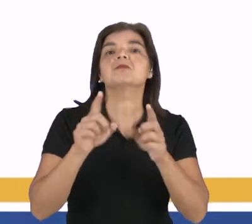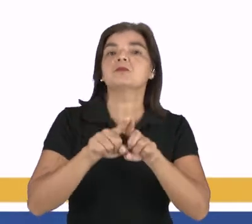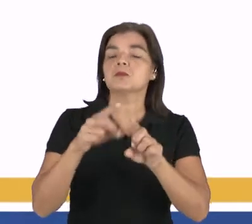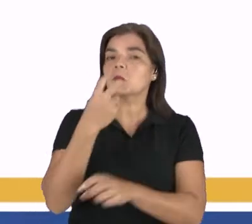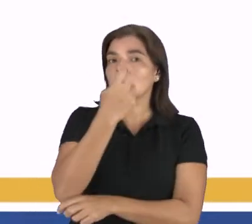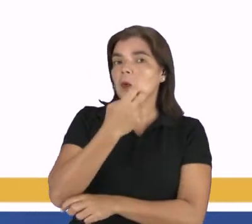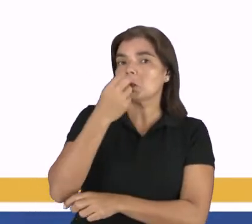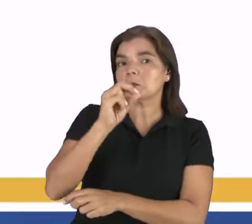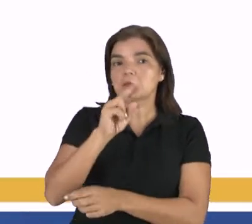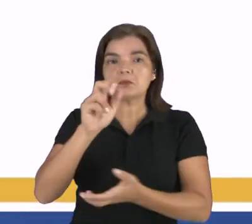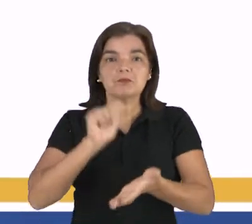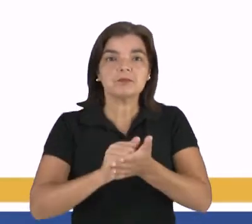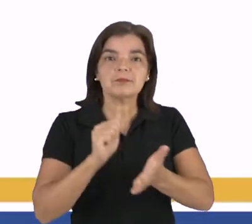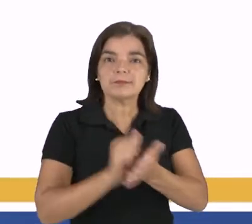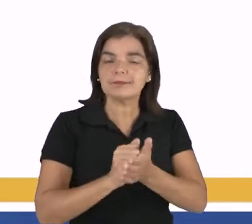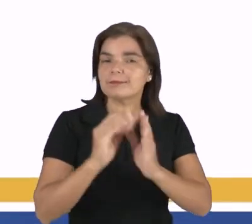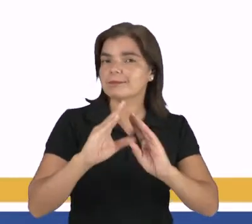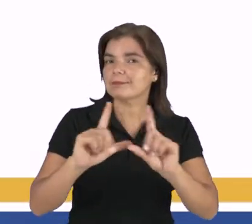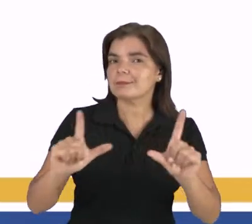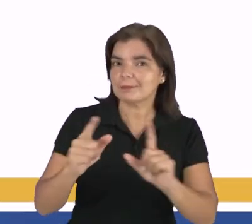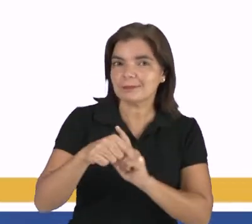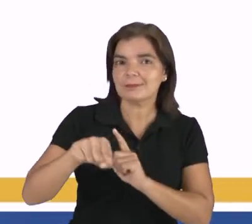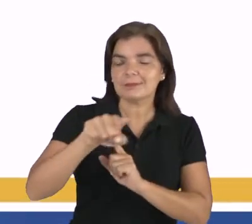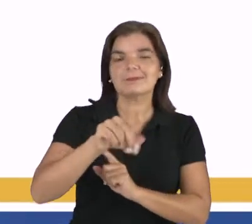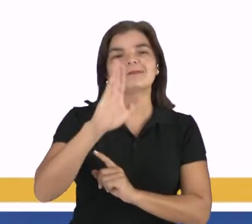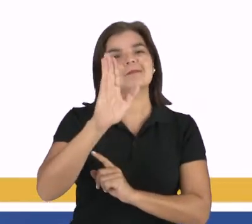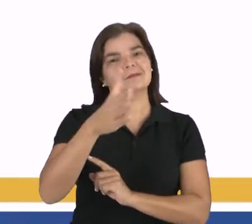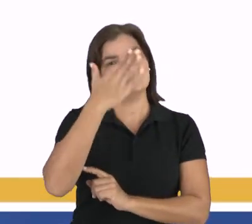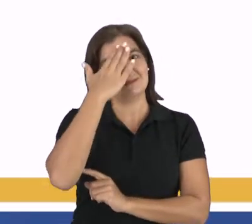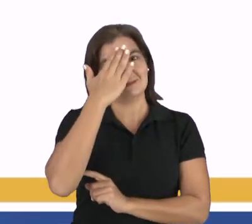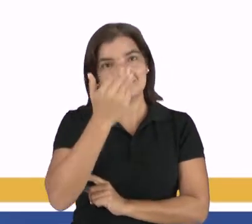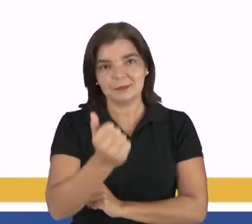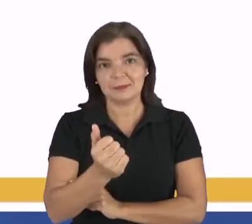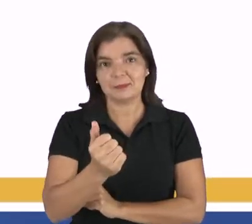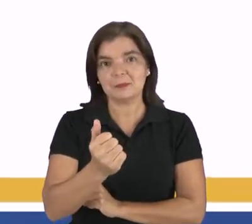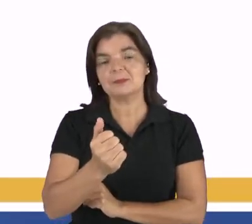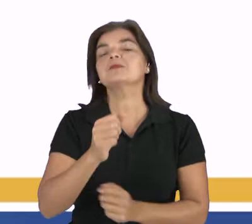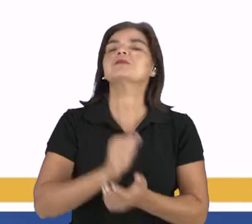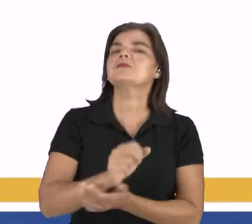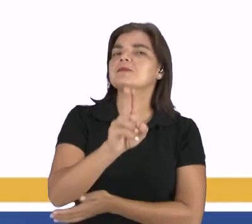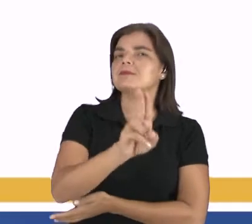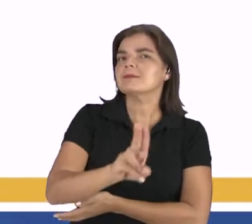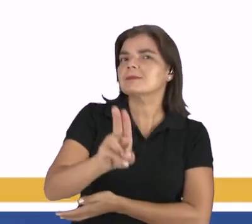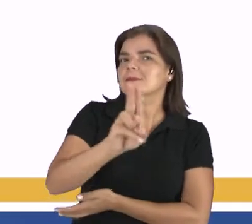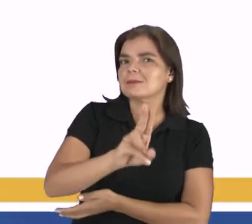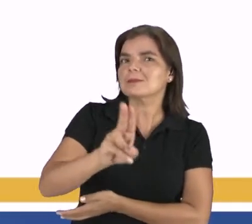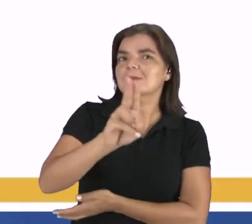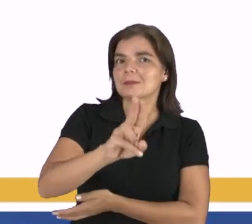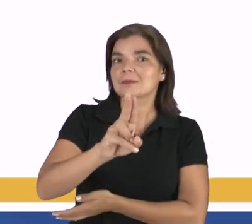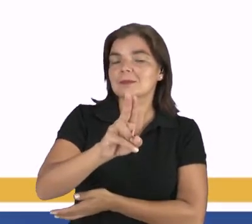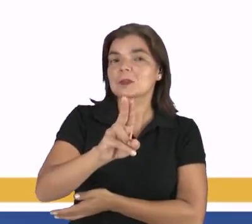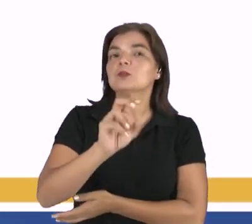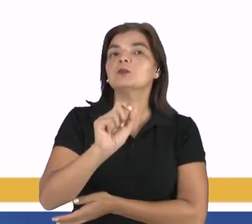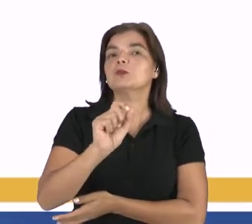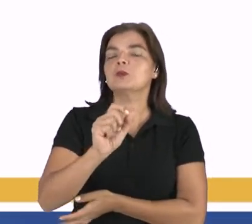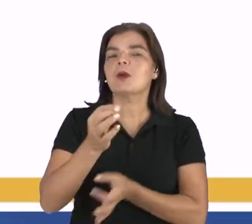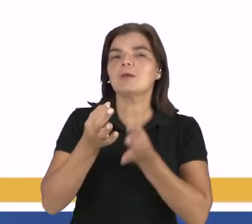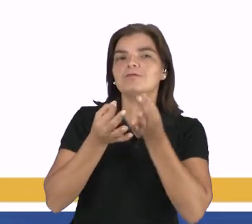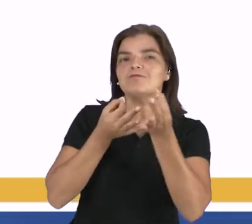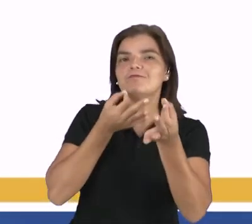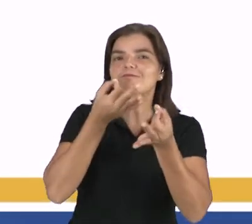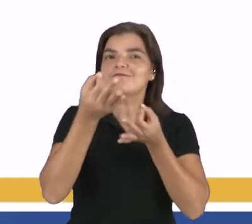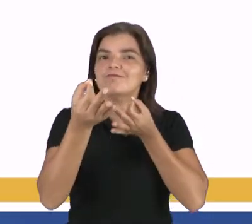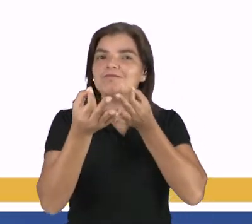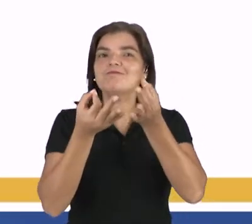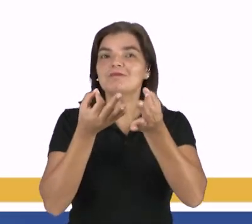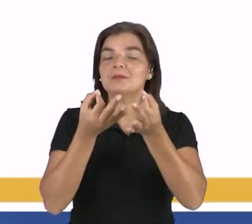orais ou escritas, obviamente vocês já devem saber que nos utilizamos de argumentos. Então,